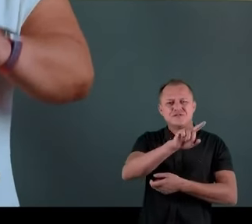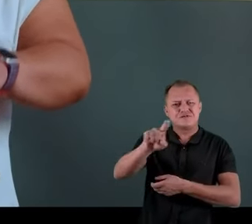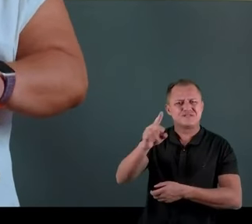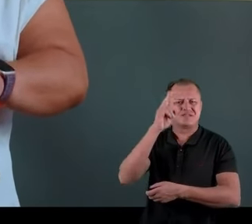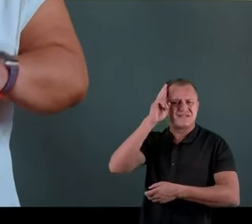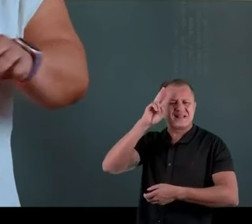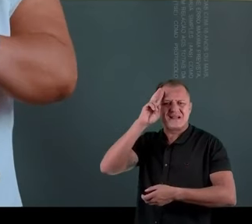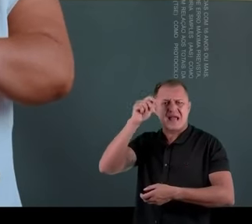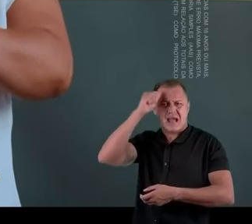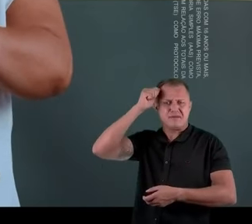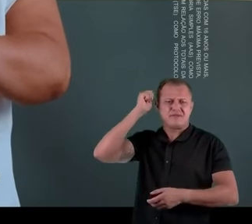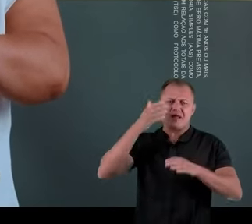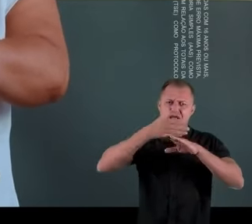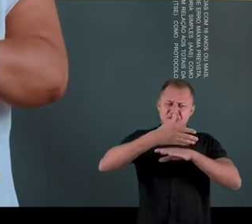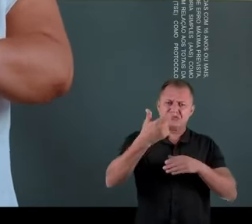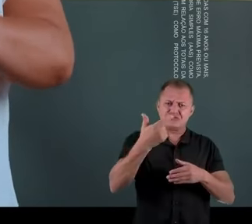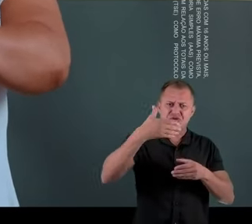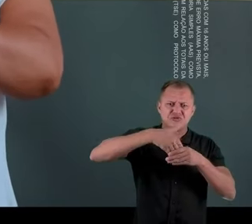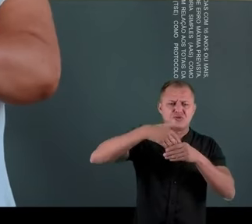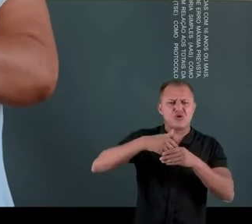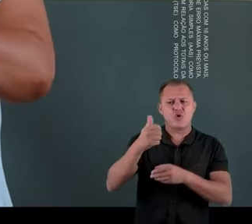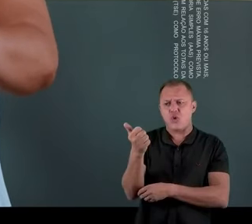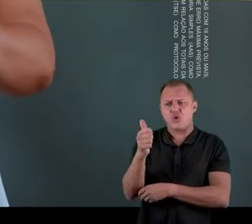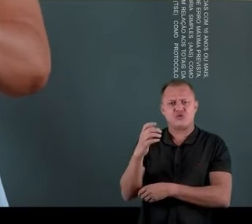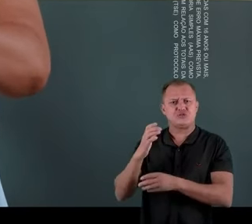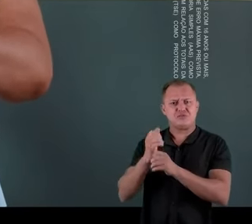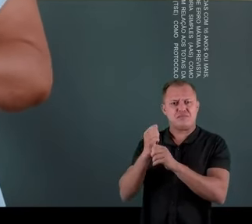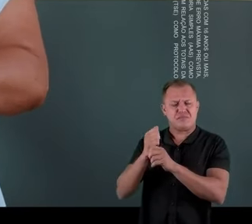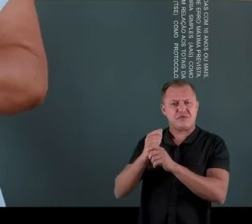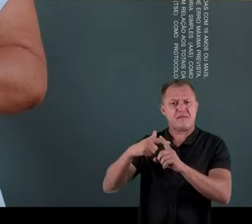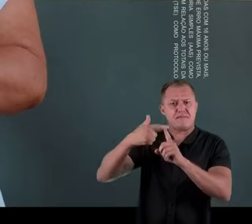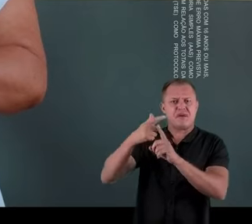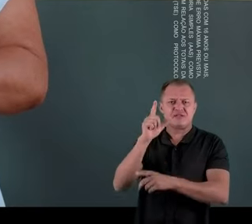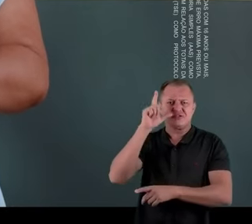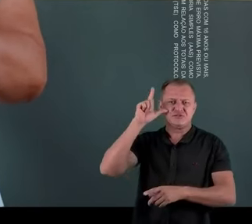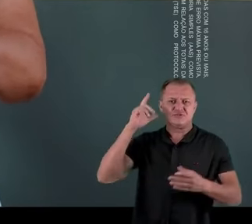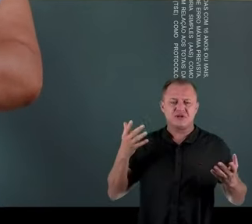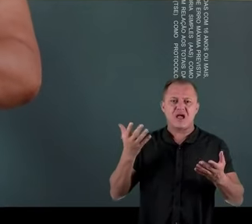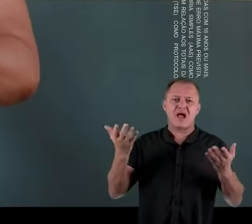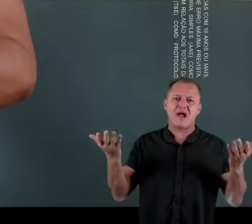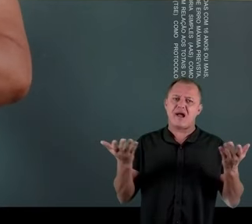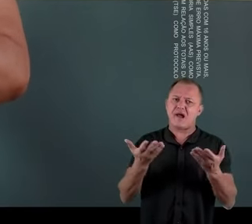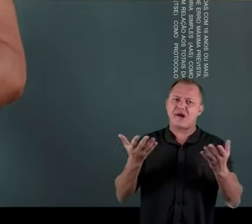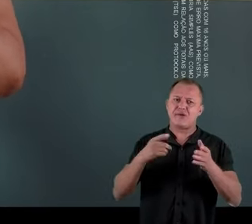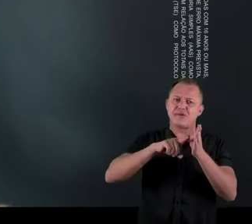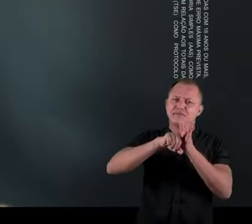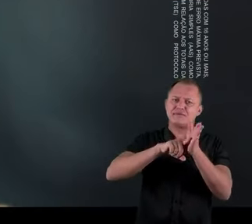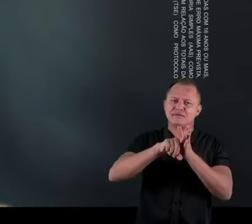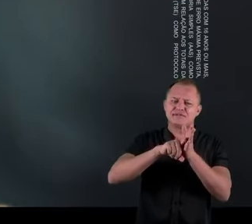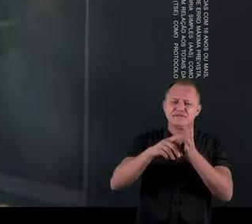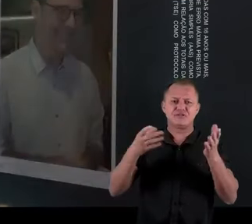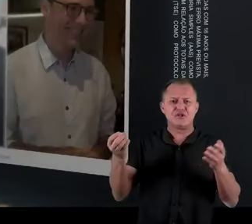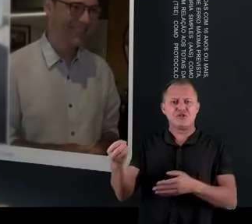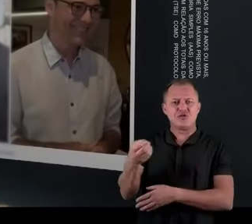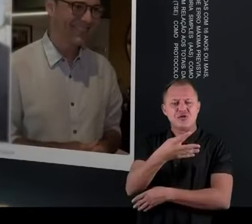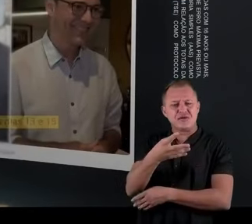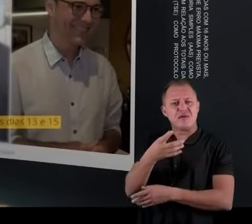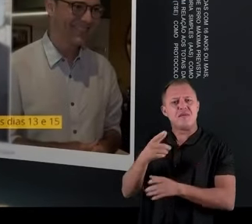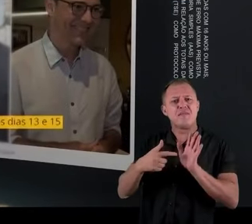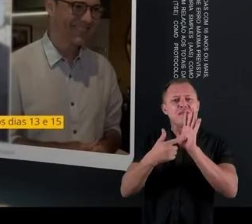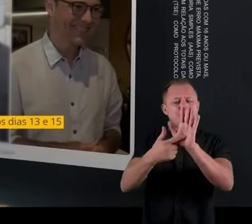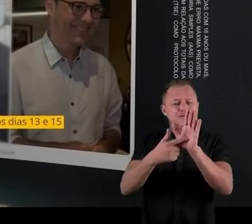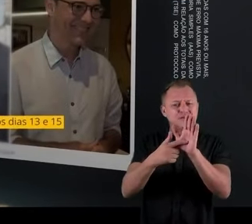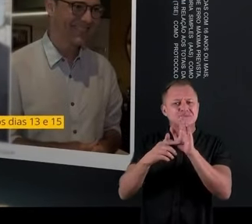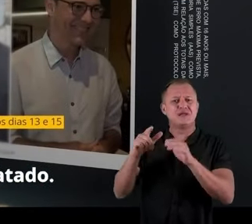Você se lembra que a Abílio entrou no segundo turno com 11 pontos na frente de Ludo, certo? Agora saiu pesquisa Quest mostrando que